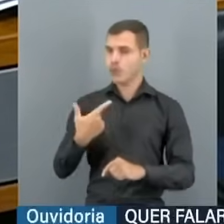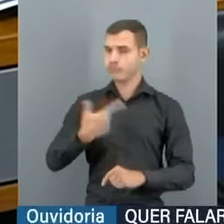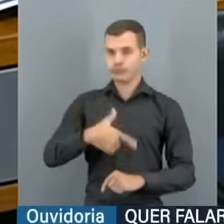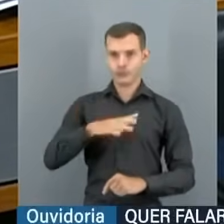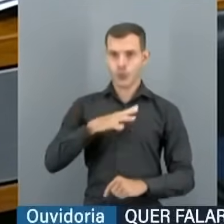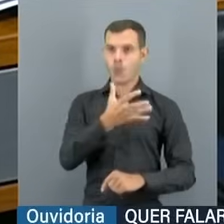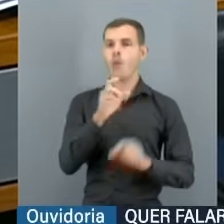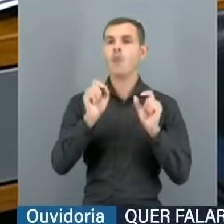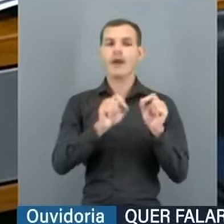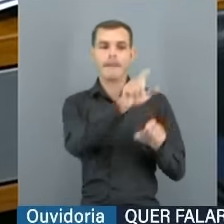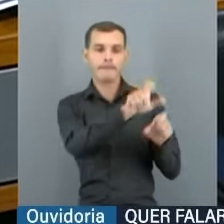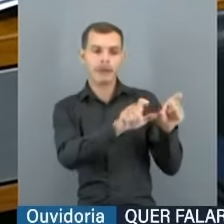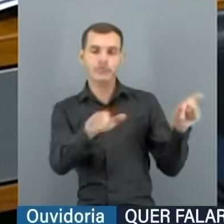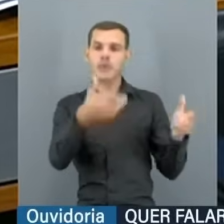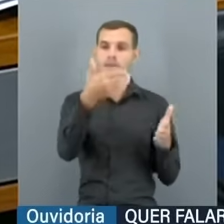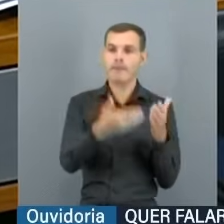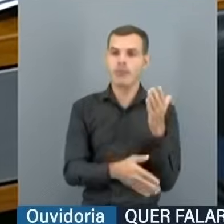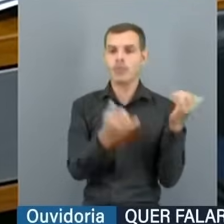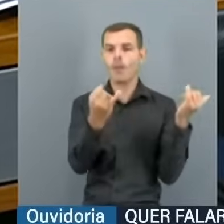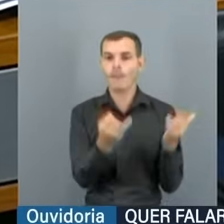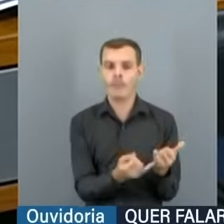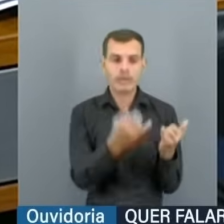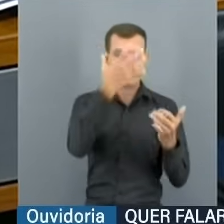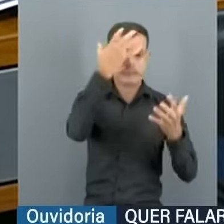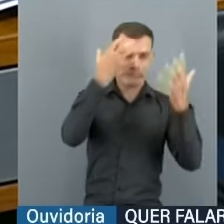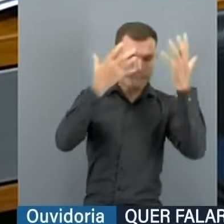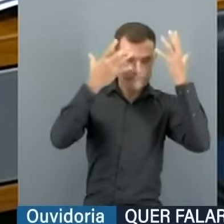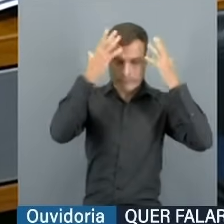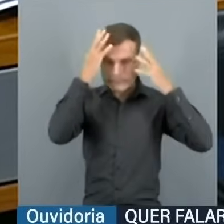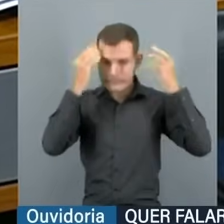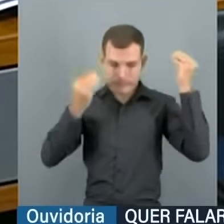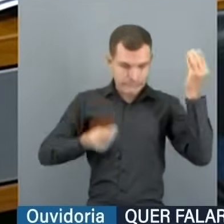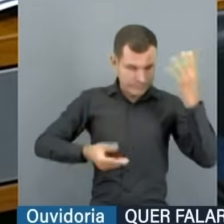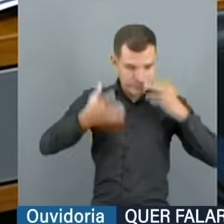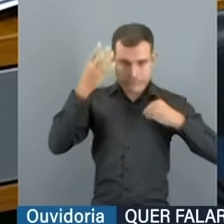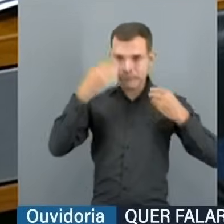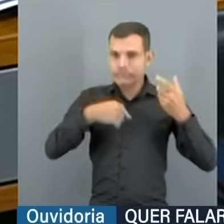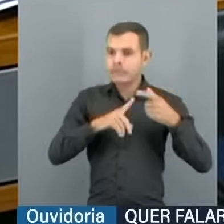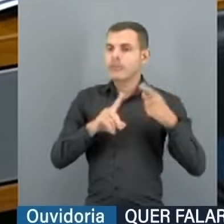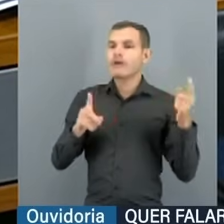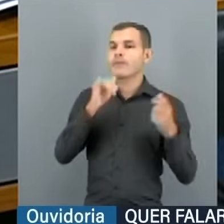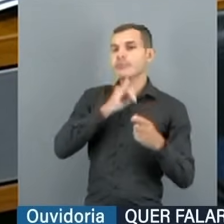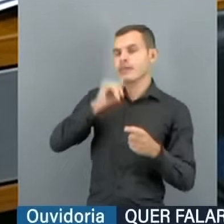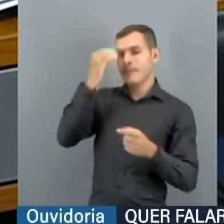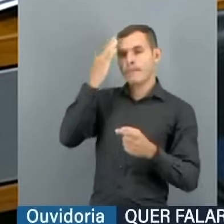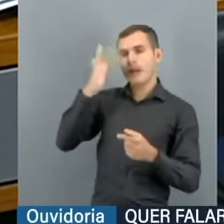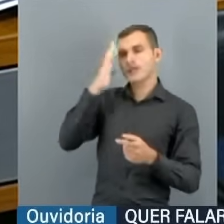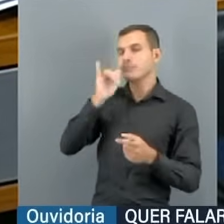perderam peso, perderam cabelo, perderam... Imagina se o general Heleno perdendo peso, ele vai sumir.